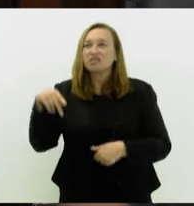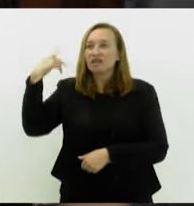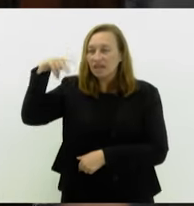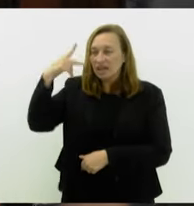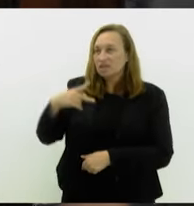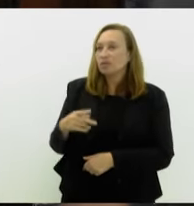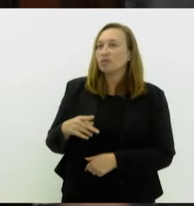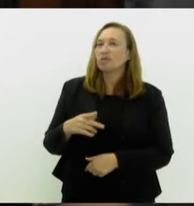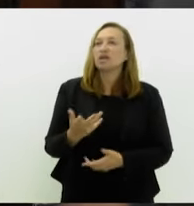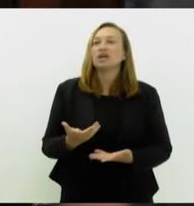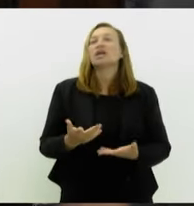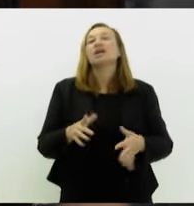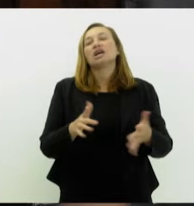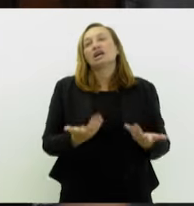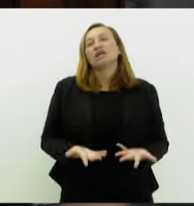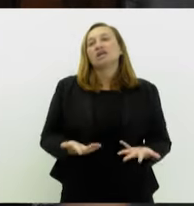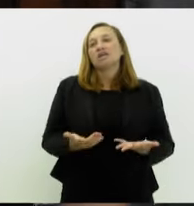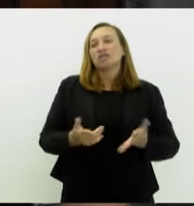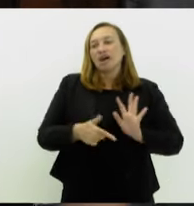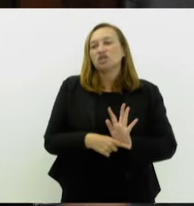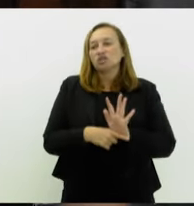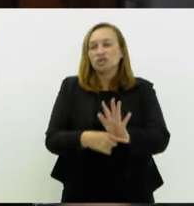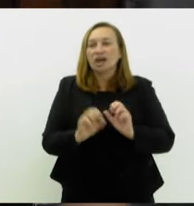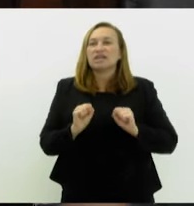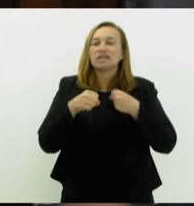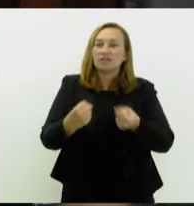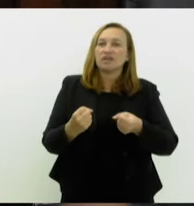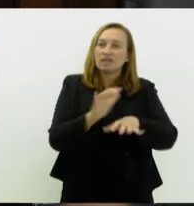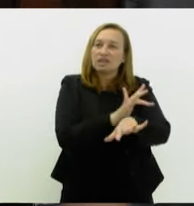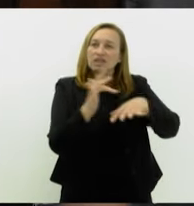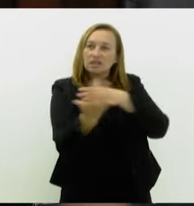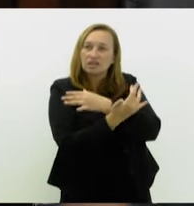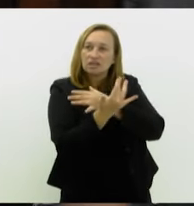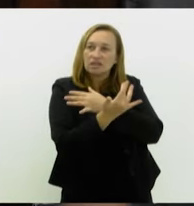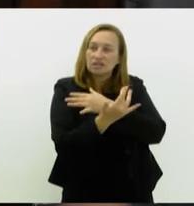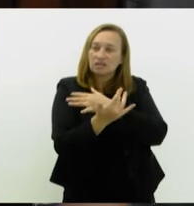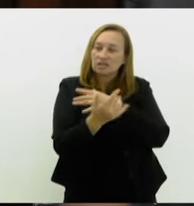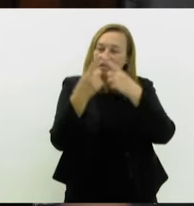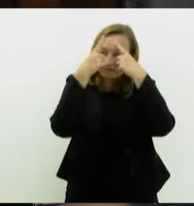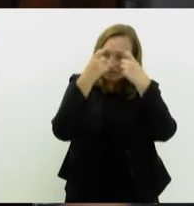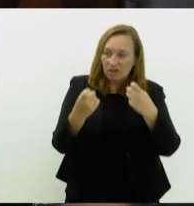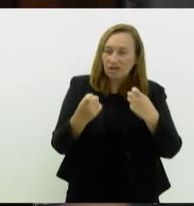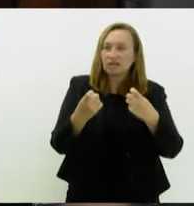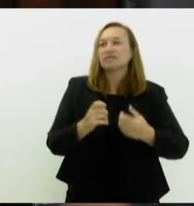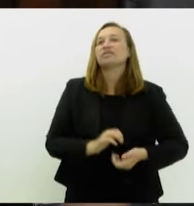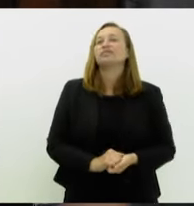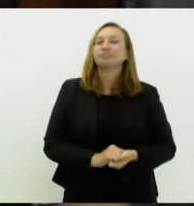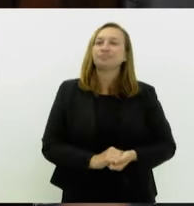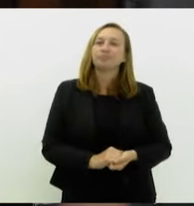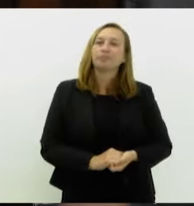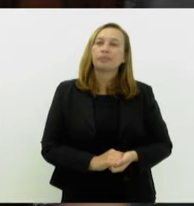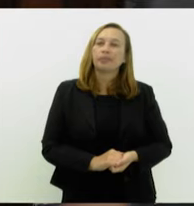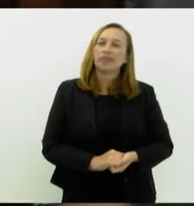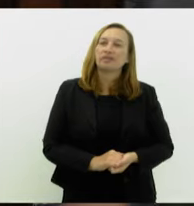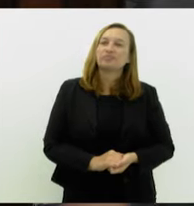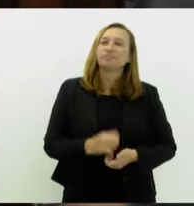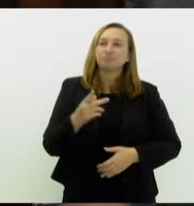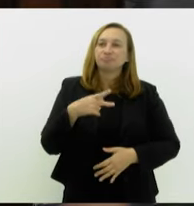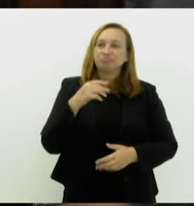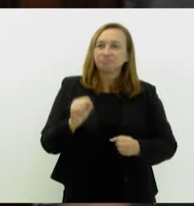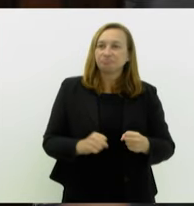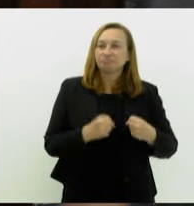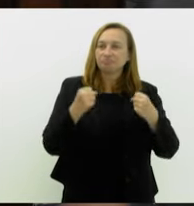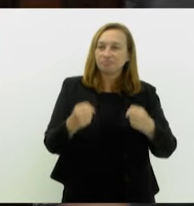do ataques digitais é por isso que essa caravana não anda sozinha ela anda com os poderes